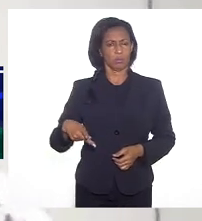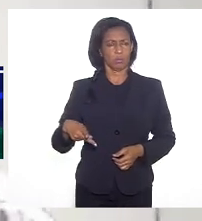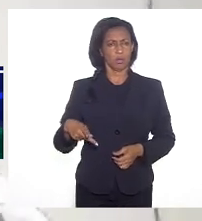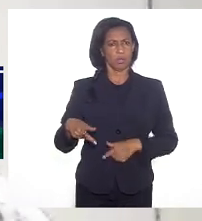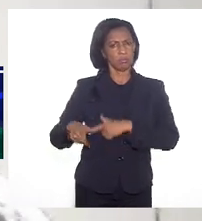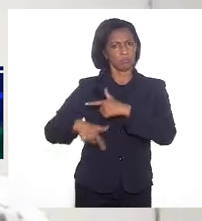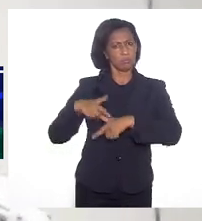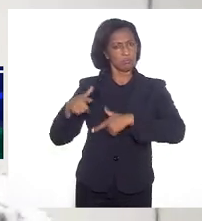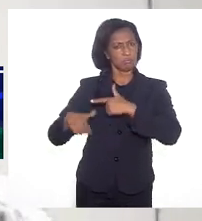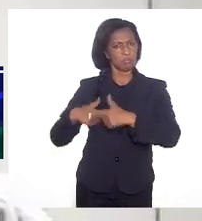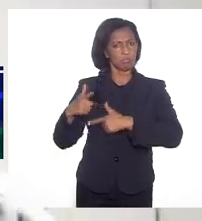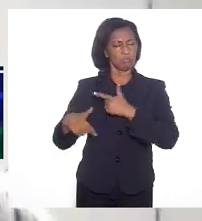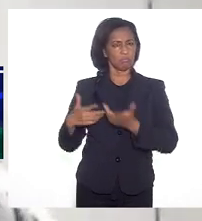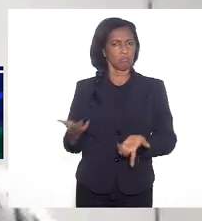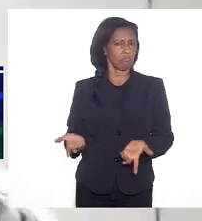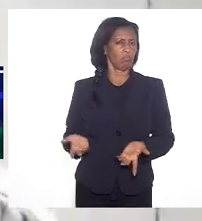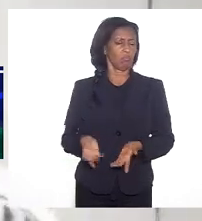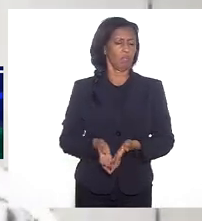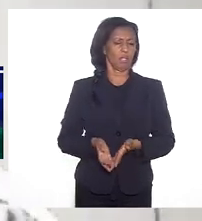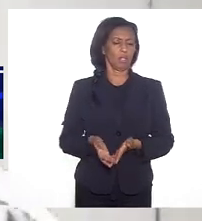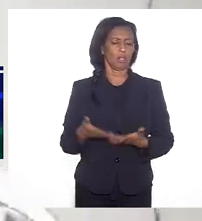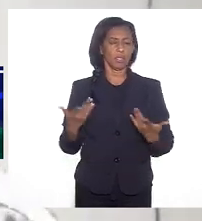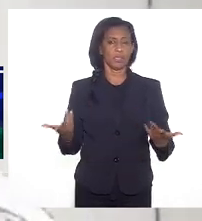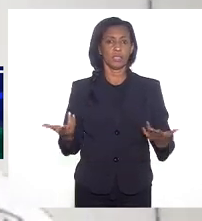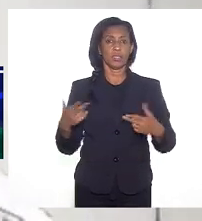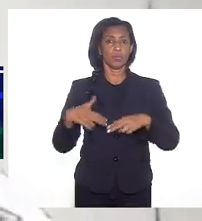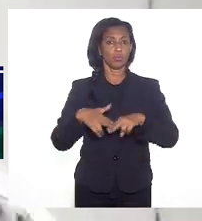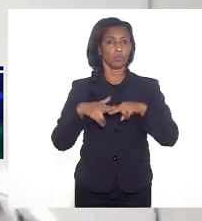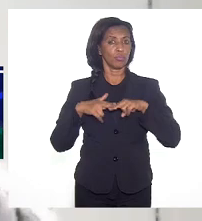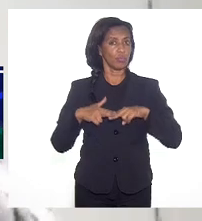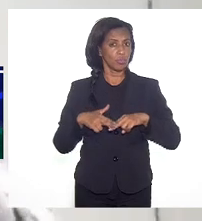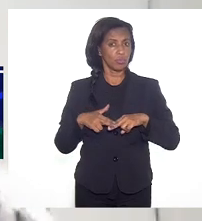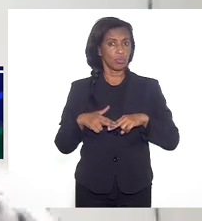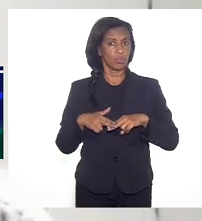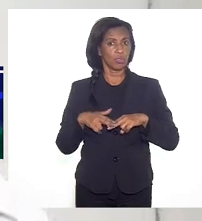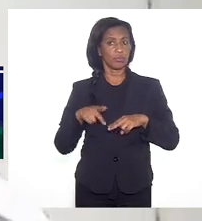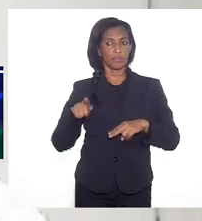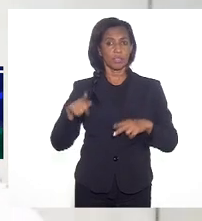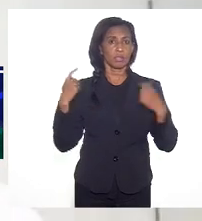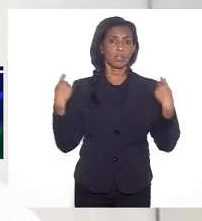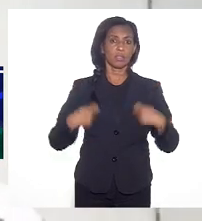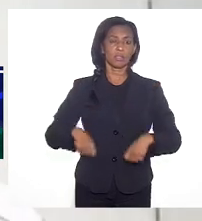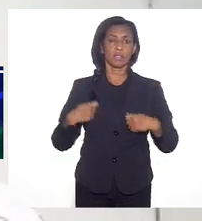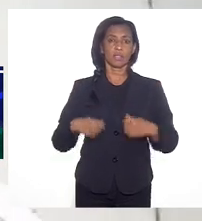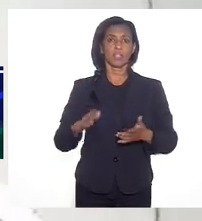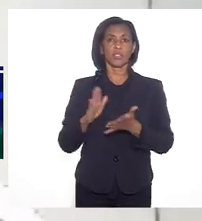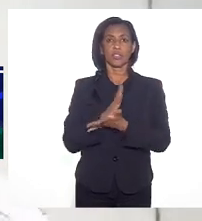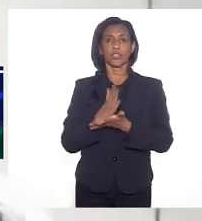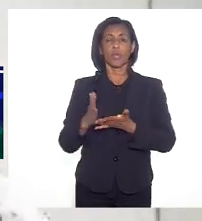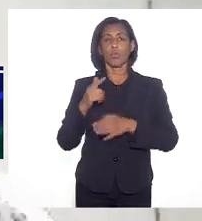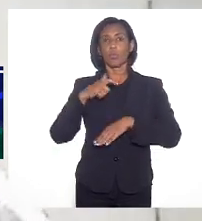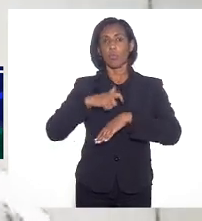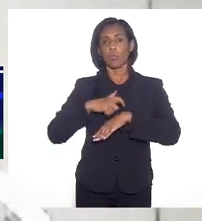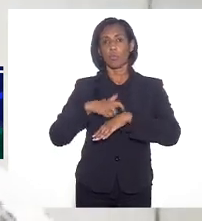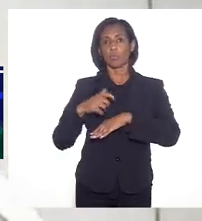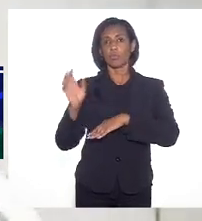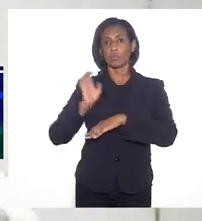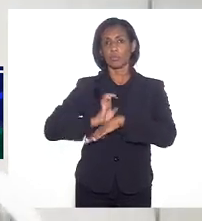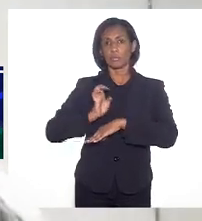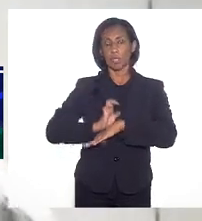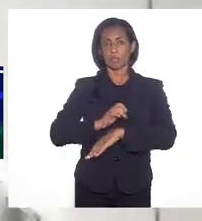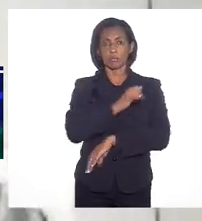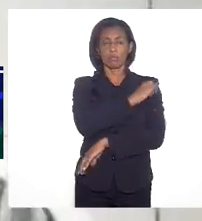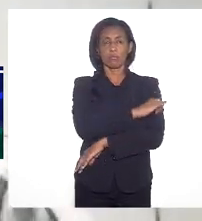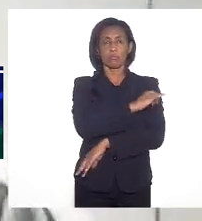que seja causador dessa necessidade de em alguns momentos o Estado do Rio de